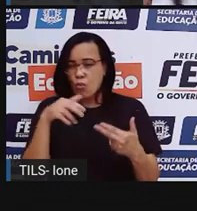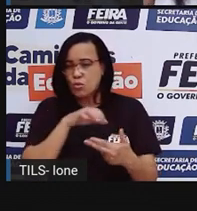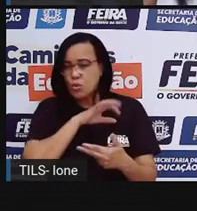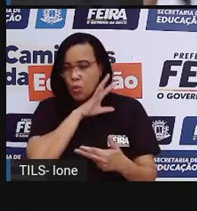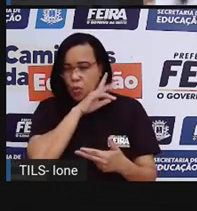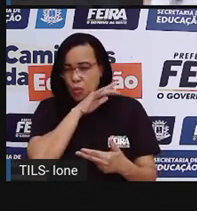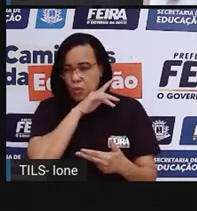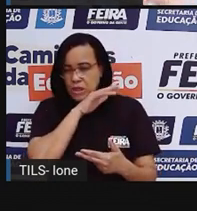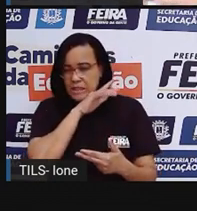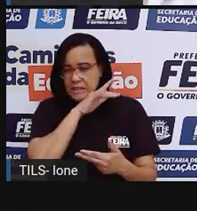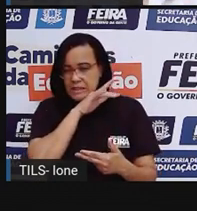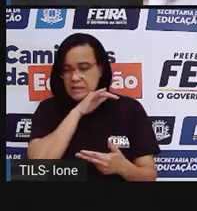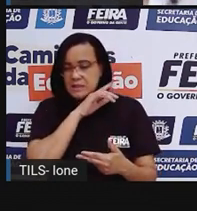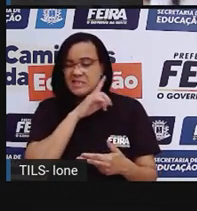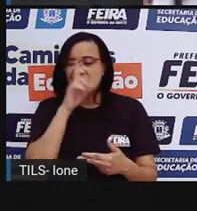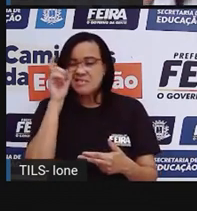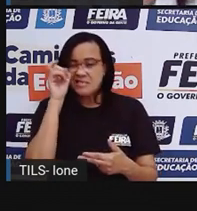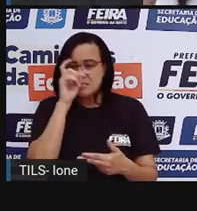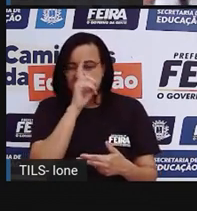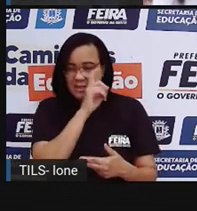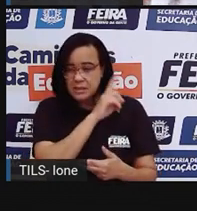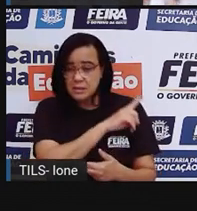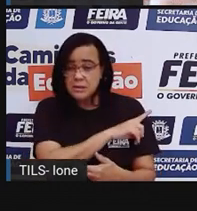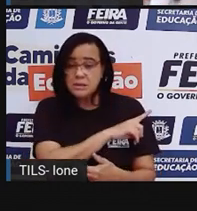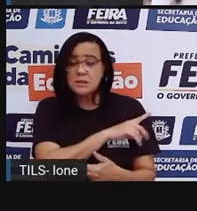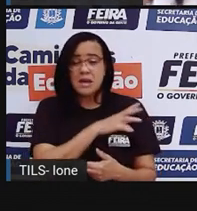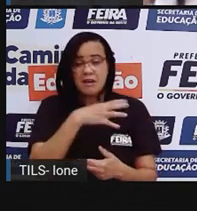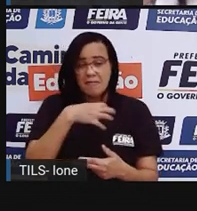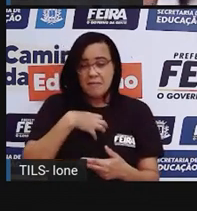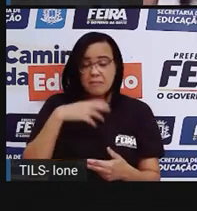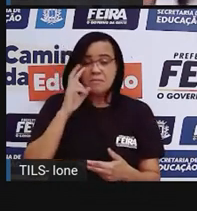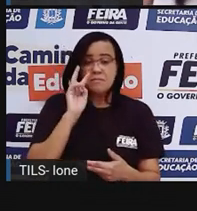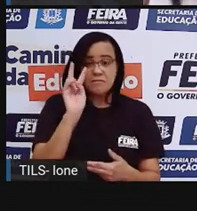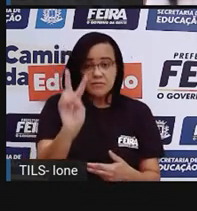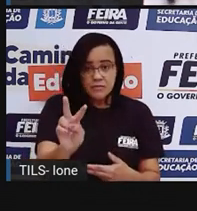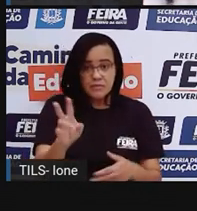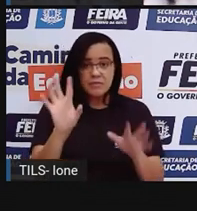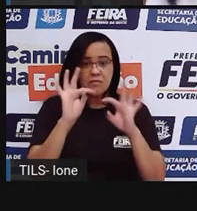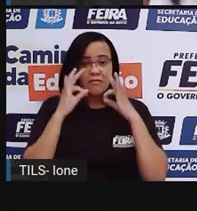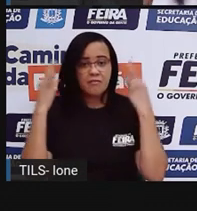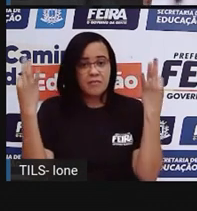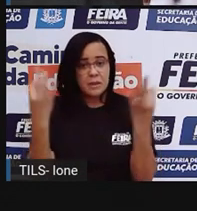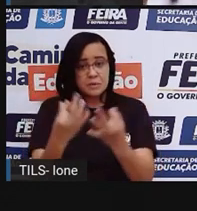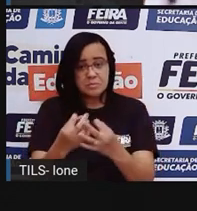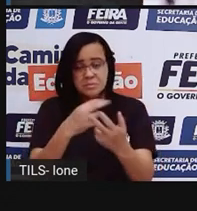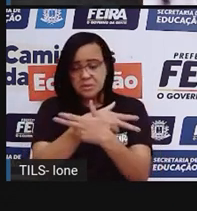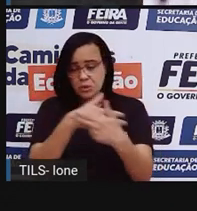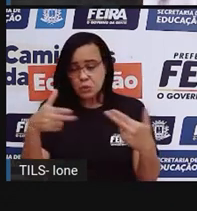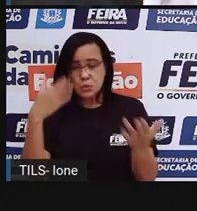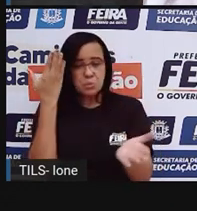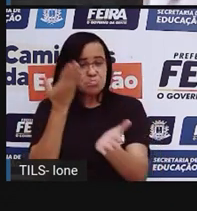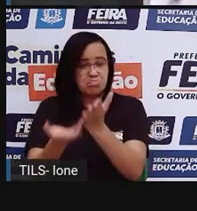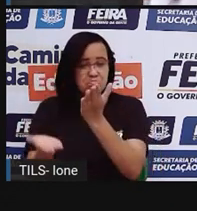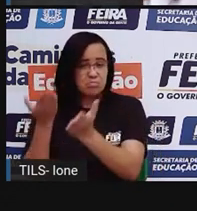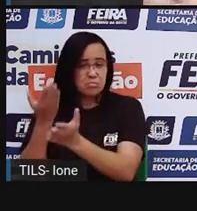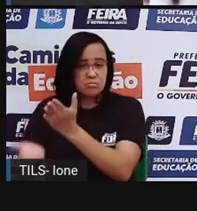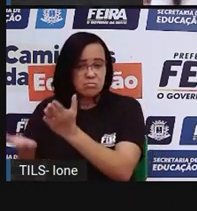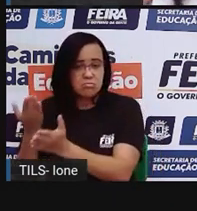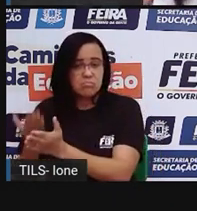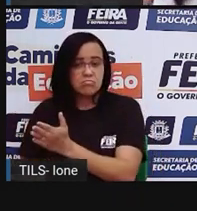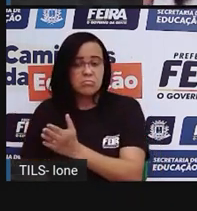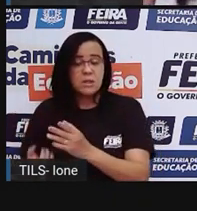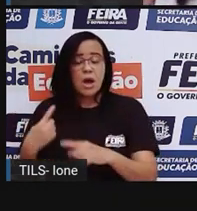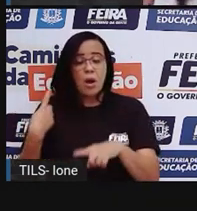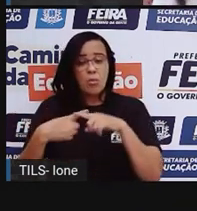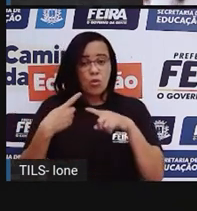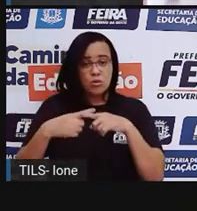na Bahia, quando a gente via na televisão as famílias que perderam as coisas, as crianças que as escolas